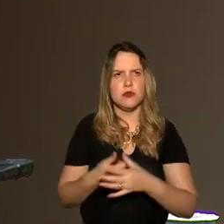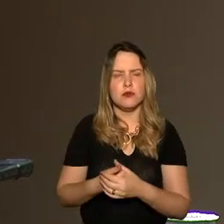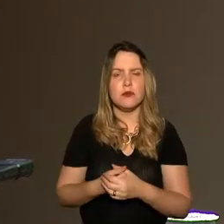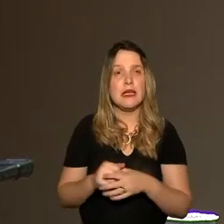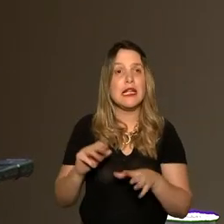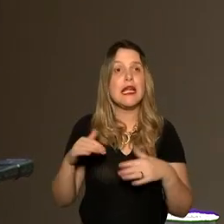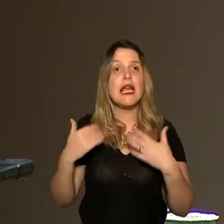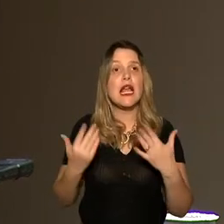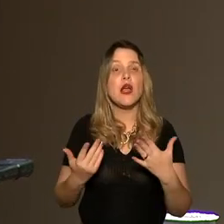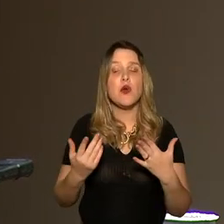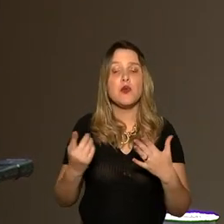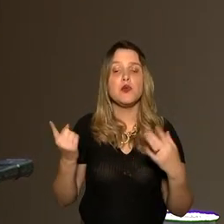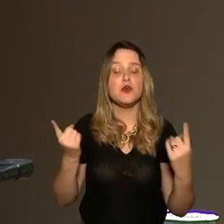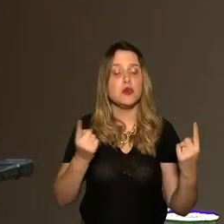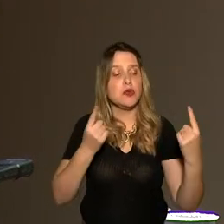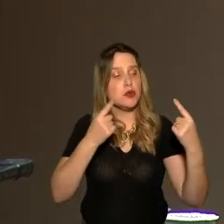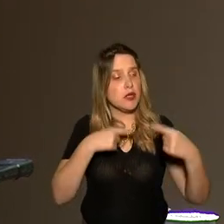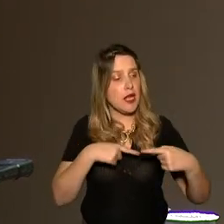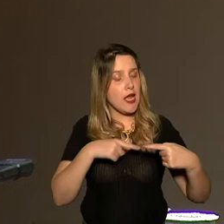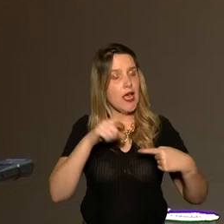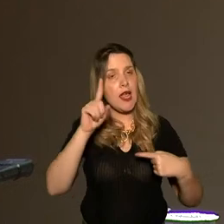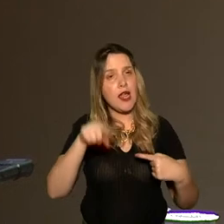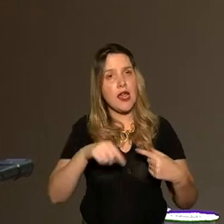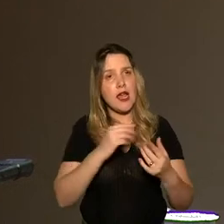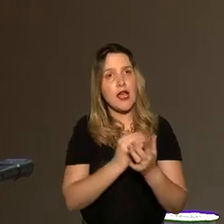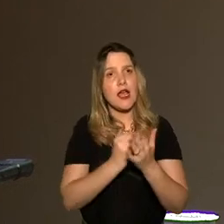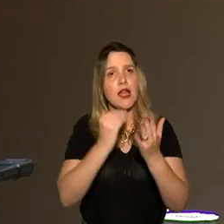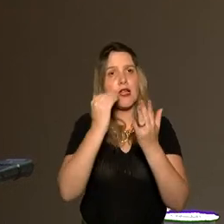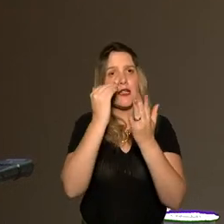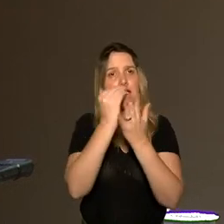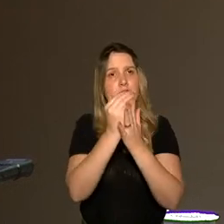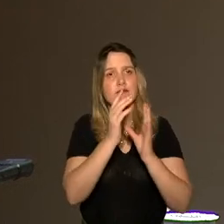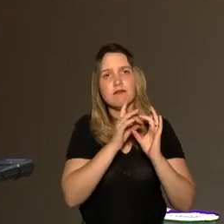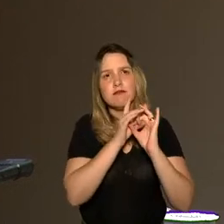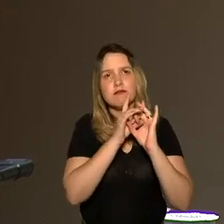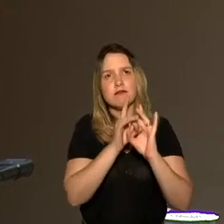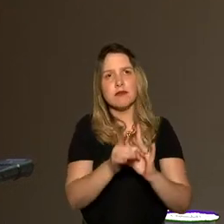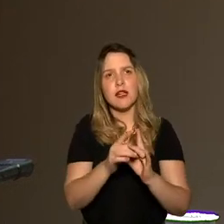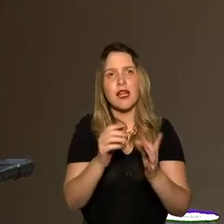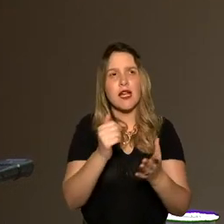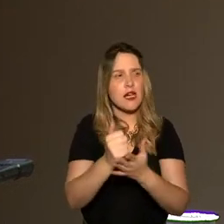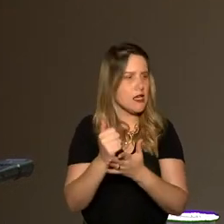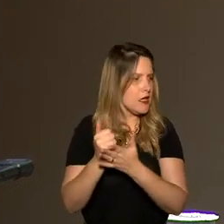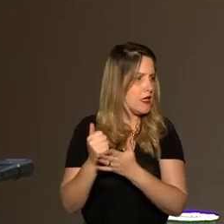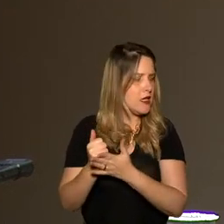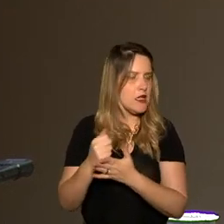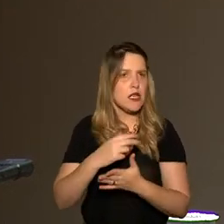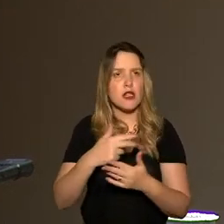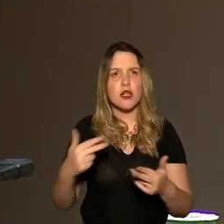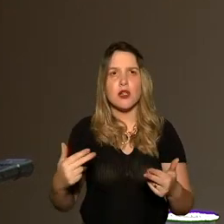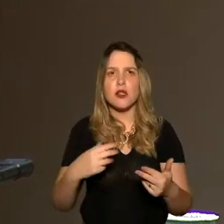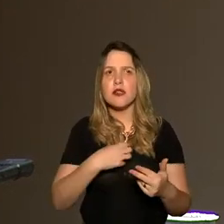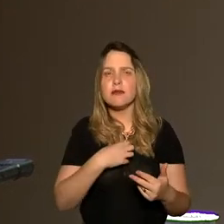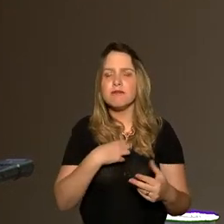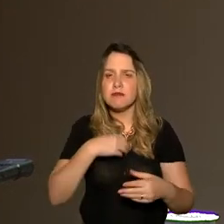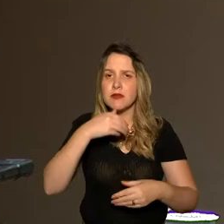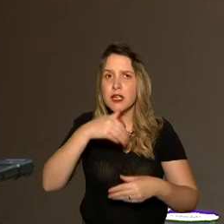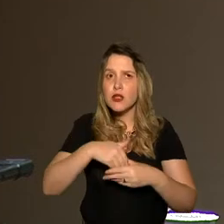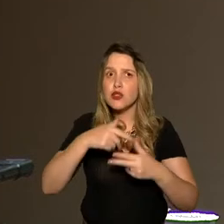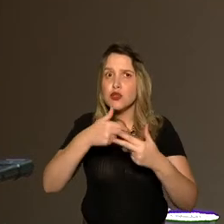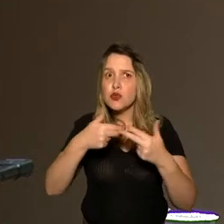então o desafio de fazer essa conexão acontecer trazer as pessoas para dentro das instituições